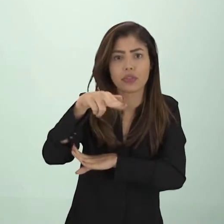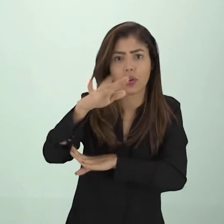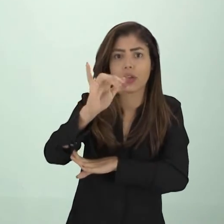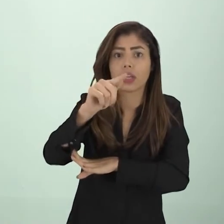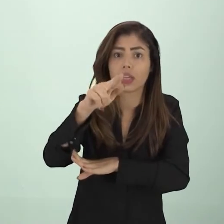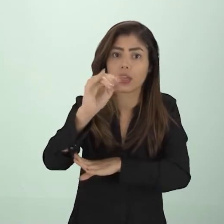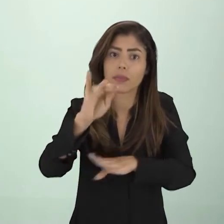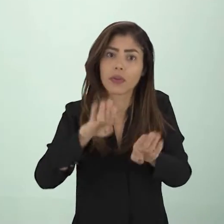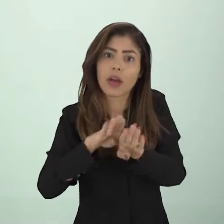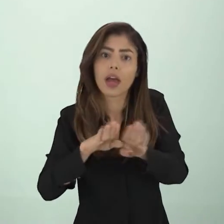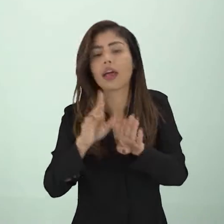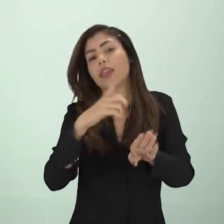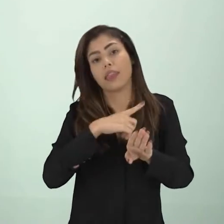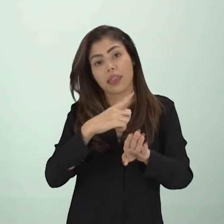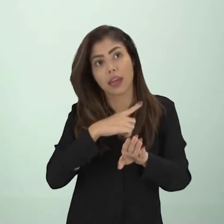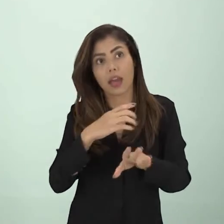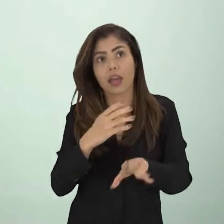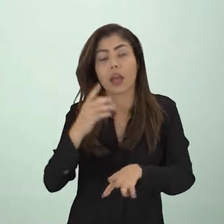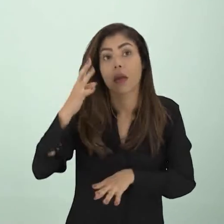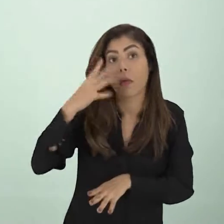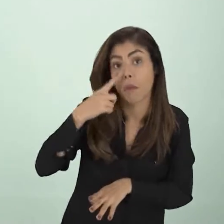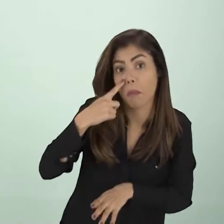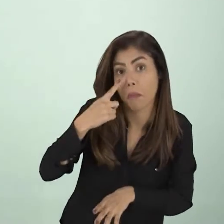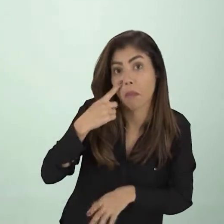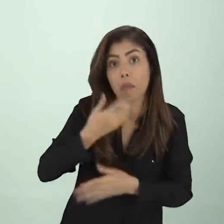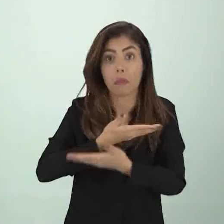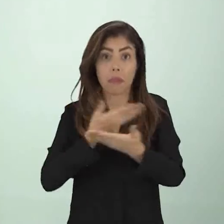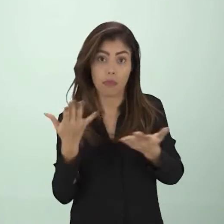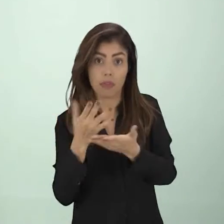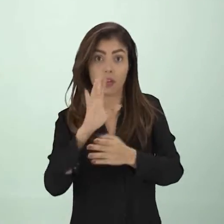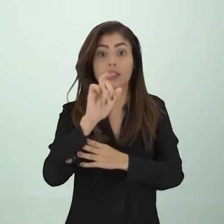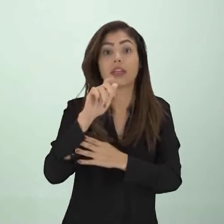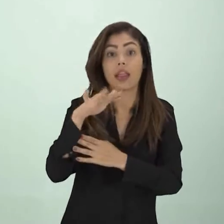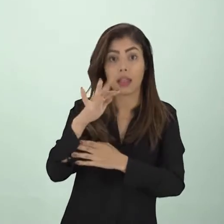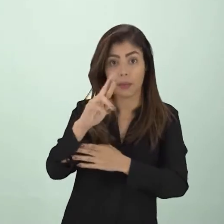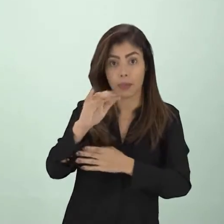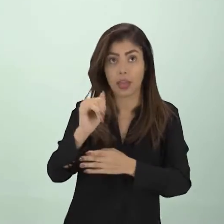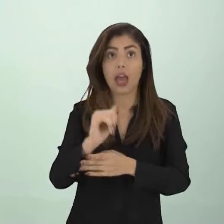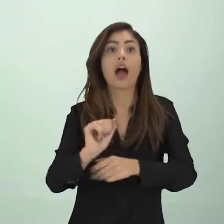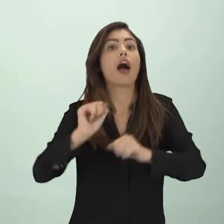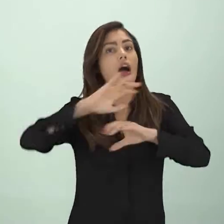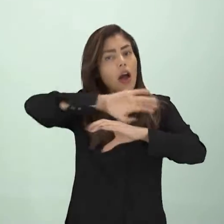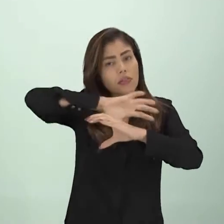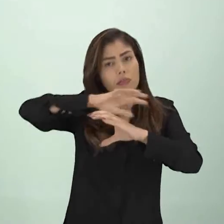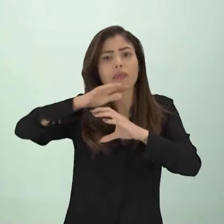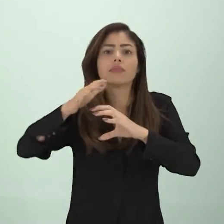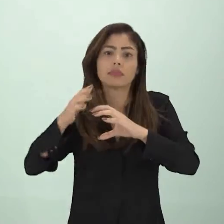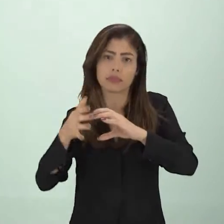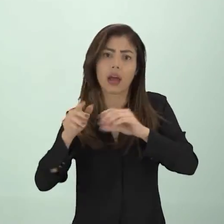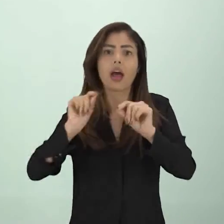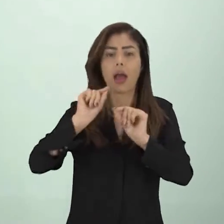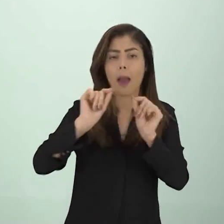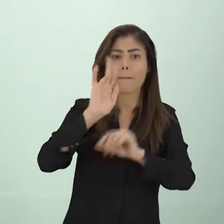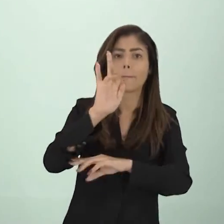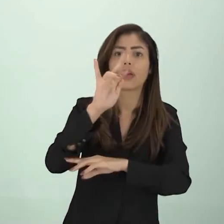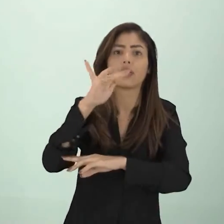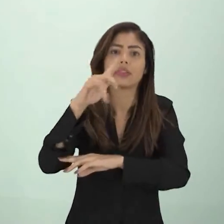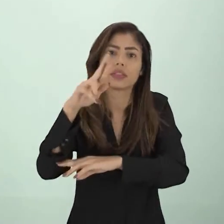biogeoquímicos é interessante ter, tá, os elementos importantes: atmosfera,